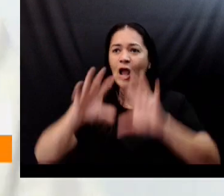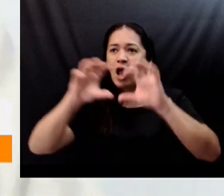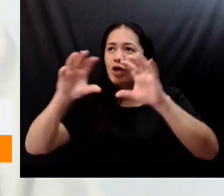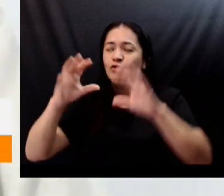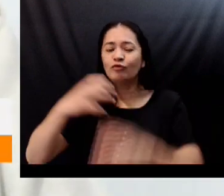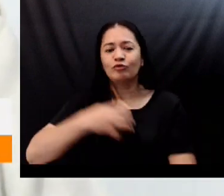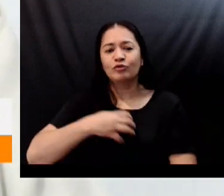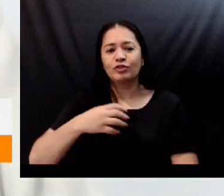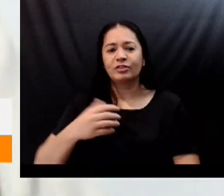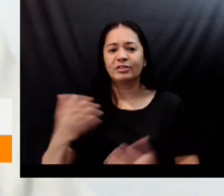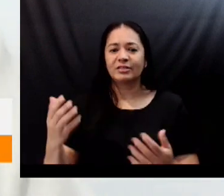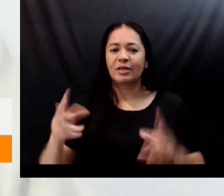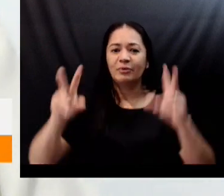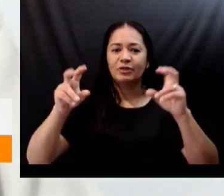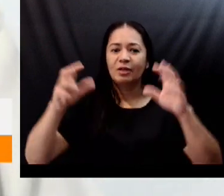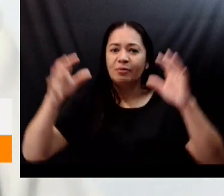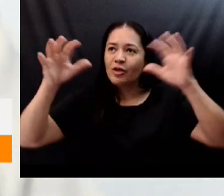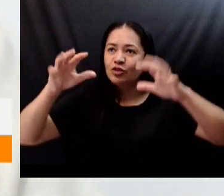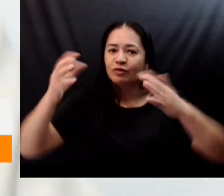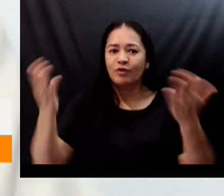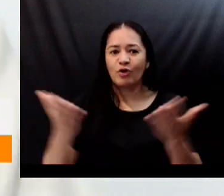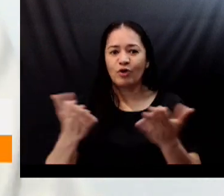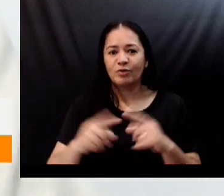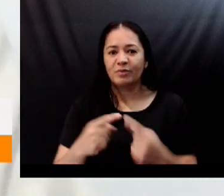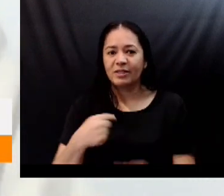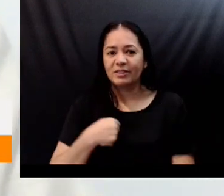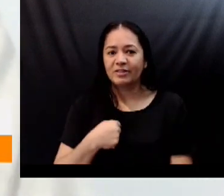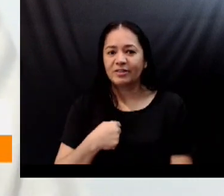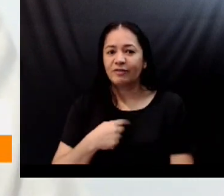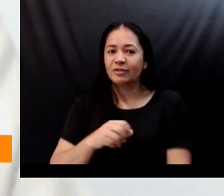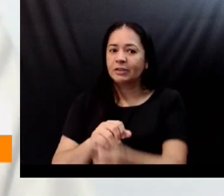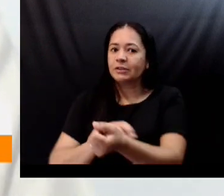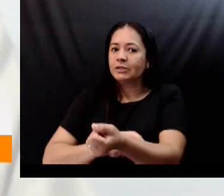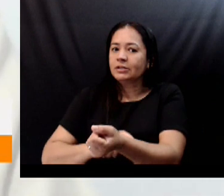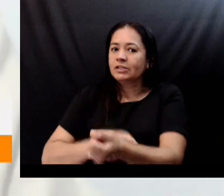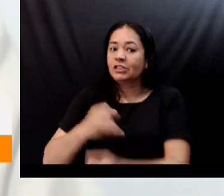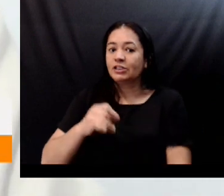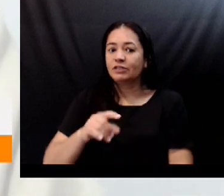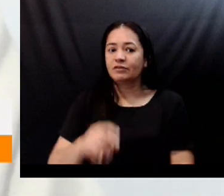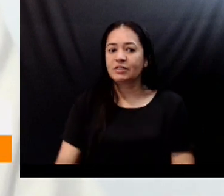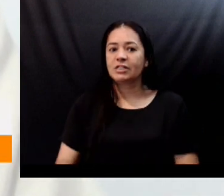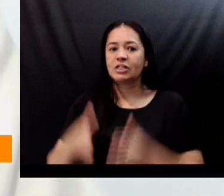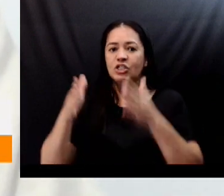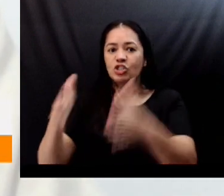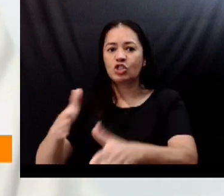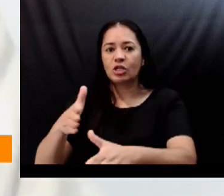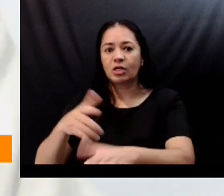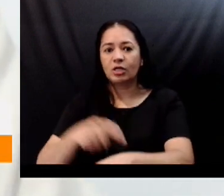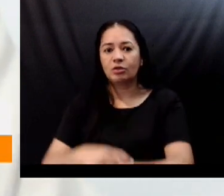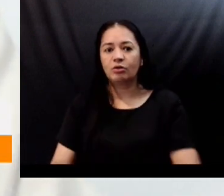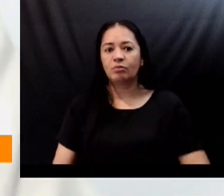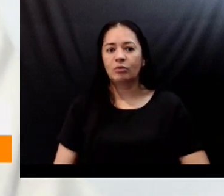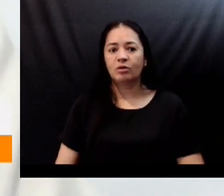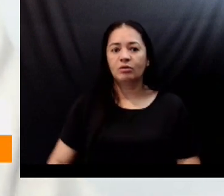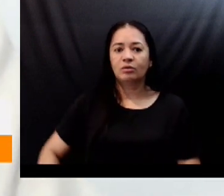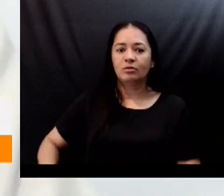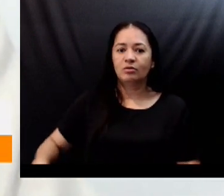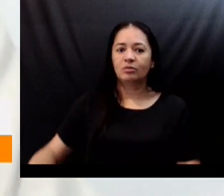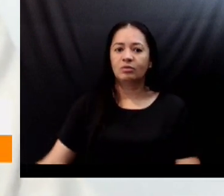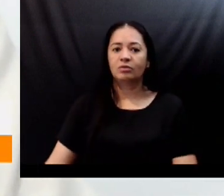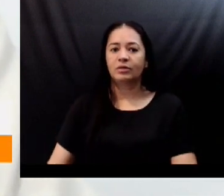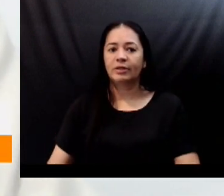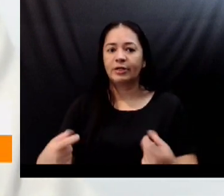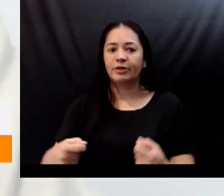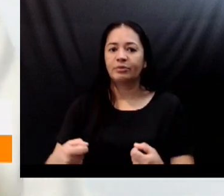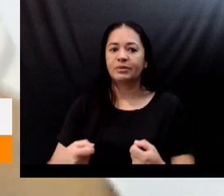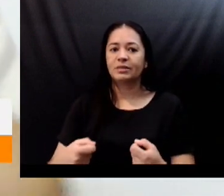E eu não sei você, Rubê, mas eu fico um pouco irritada quando você simplesmente chega nesse momento, lembrei que eu tenho que contemplar, lembrei